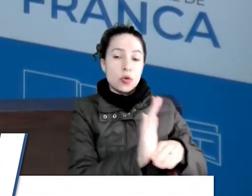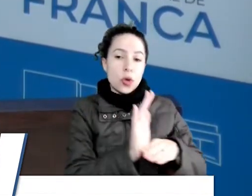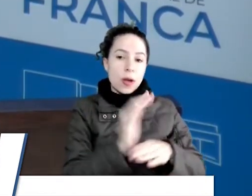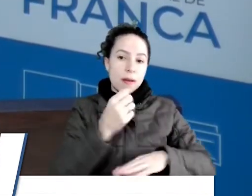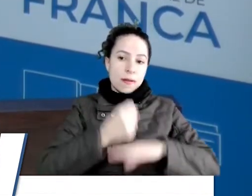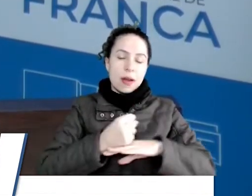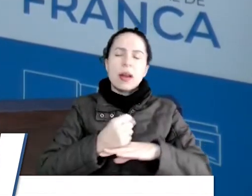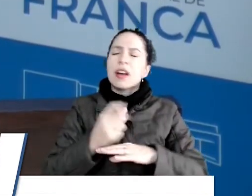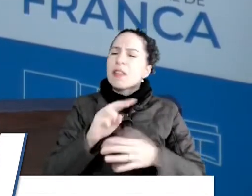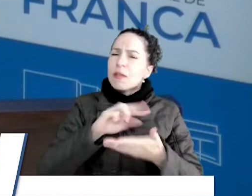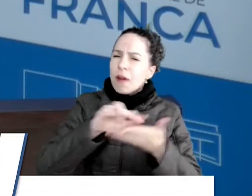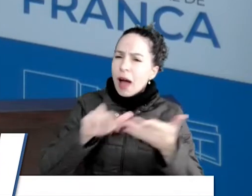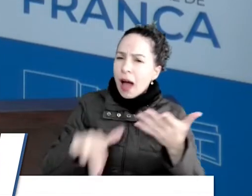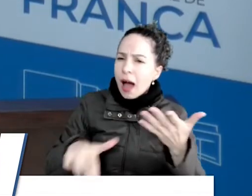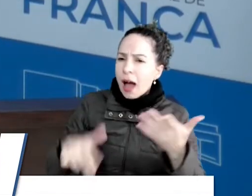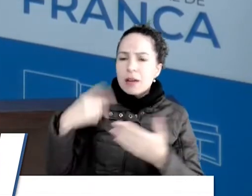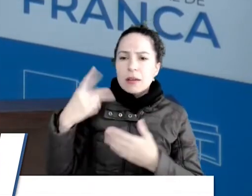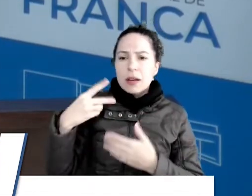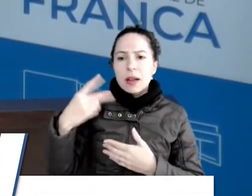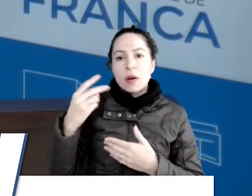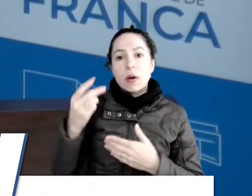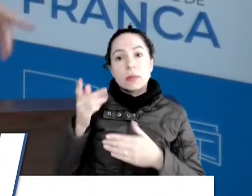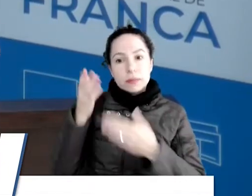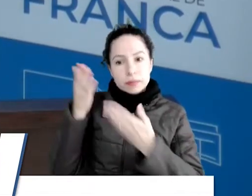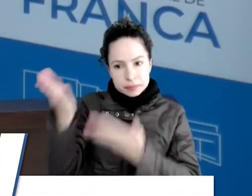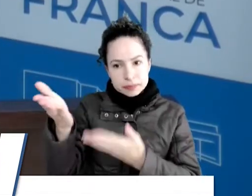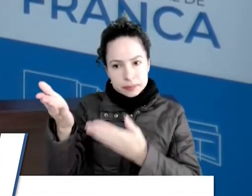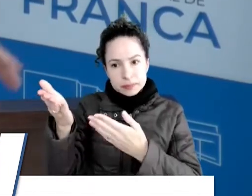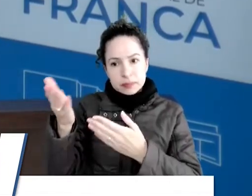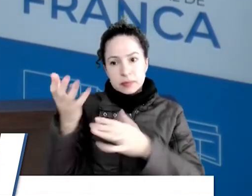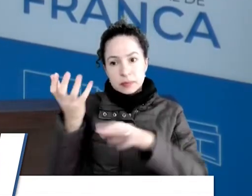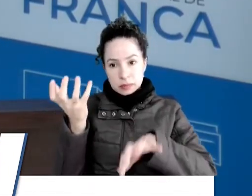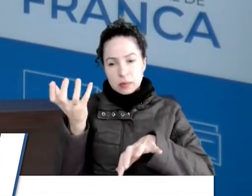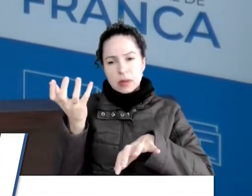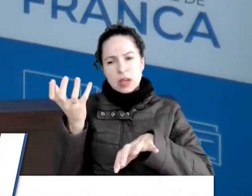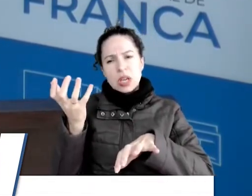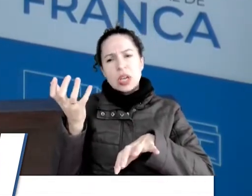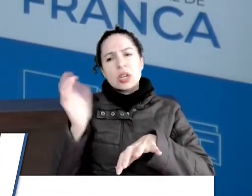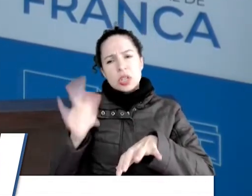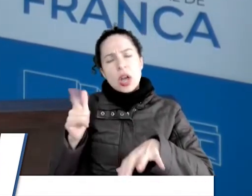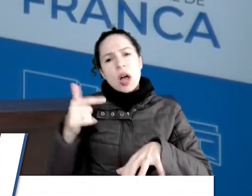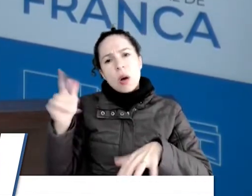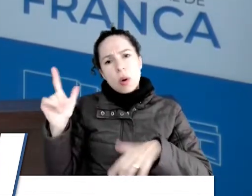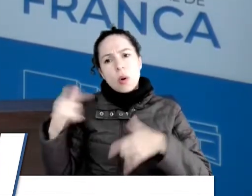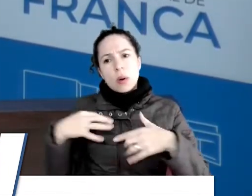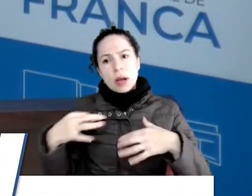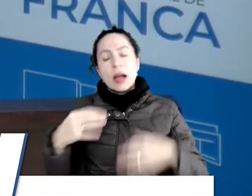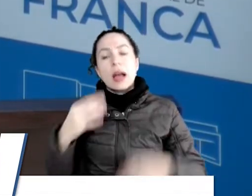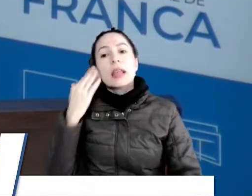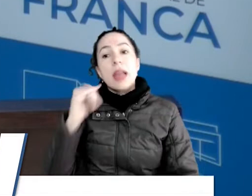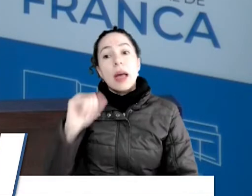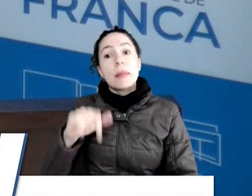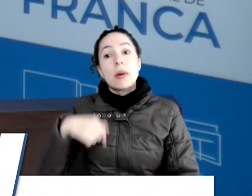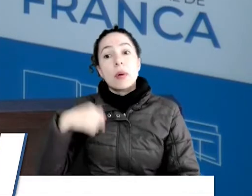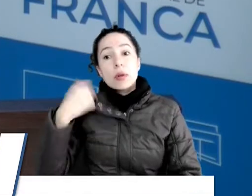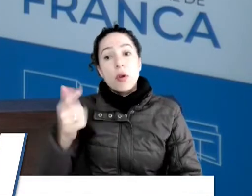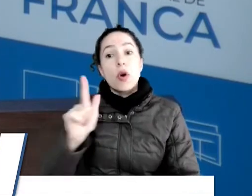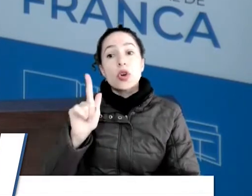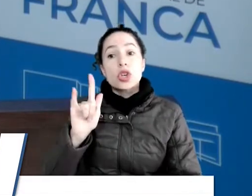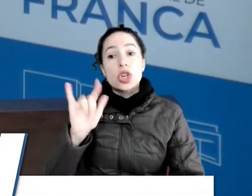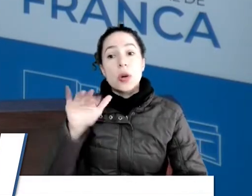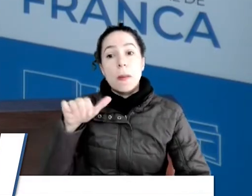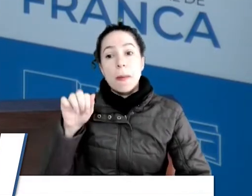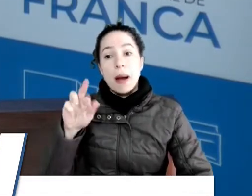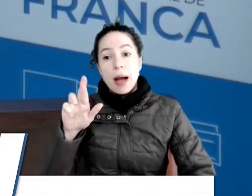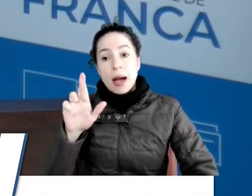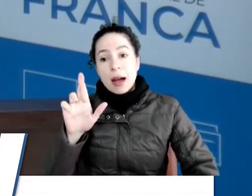que frequentam Brasília há já algum tempo, que tiveram em outros mandatos, sabem da dedicação do Gilmar com relação à